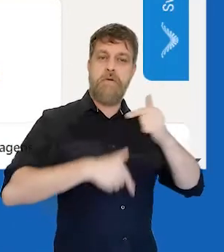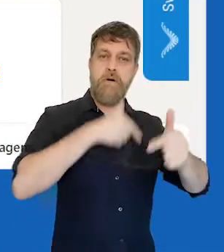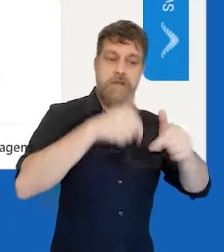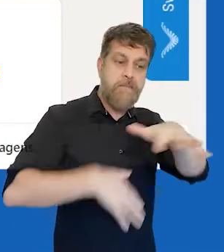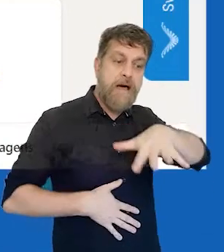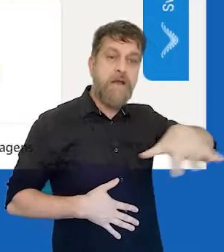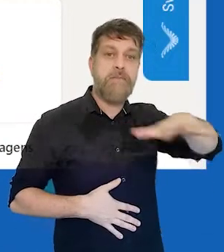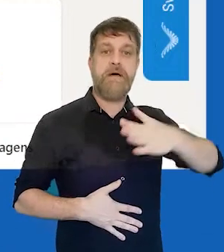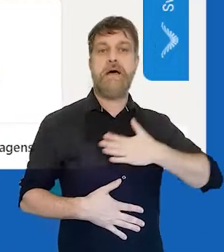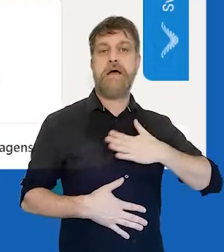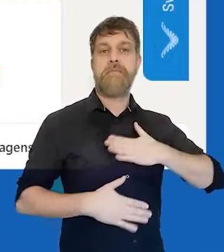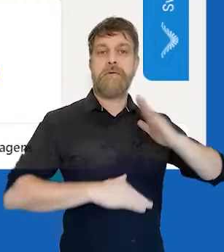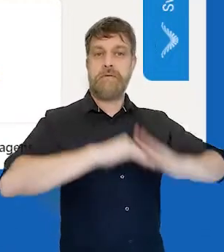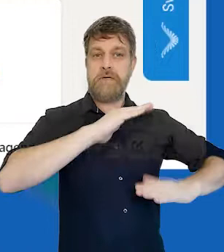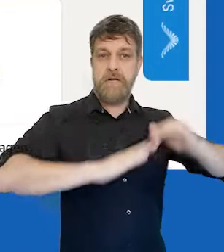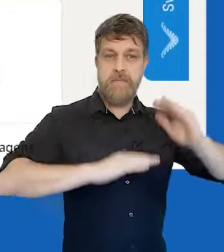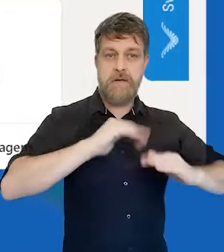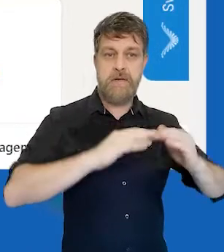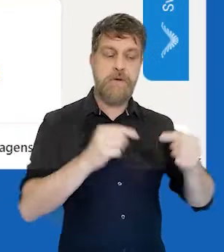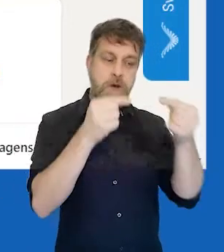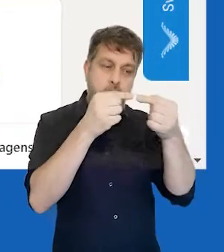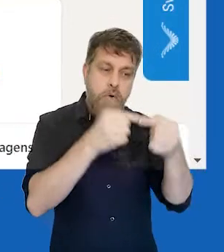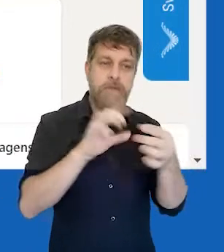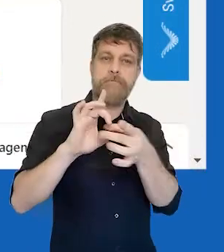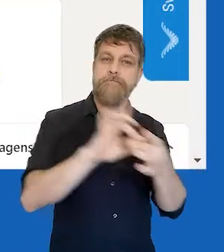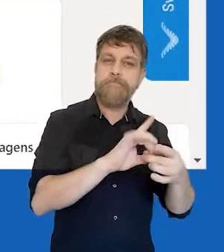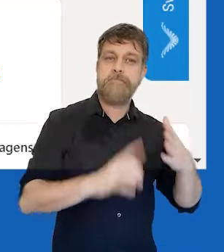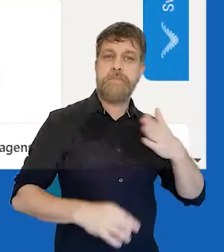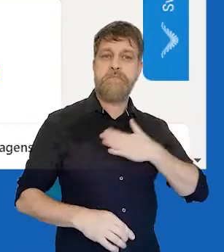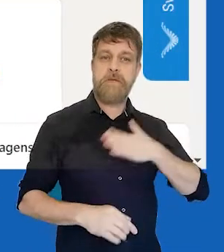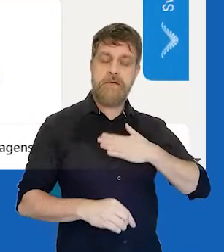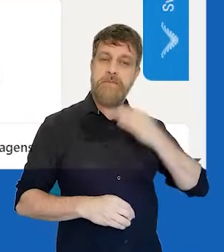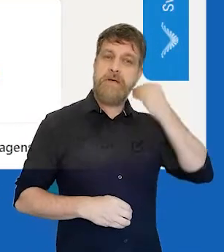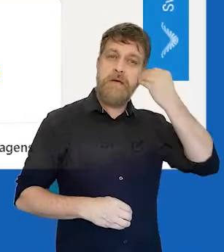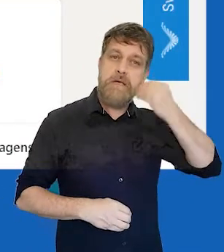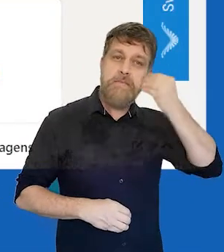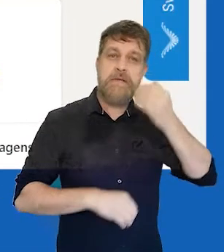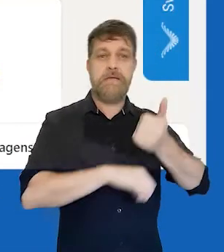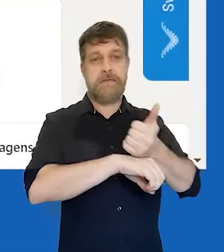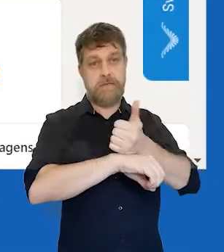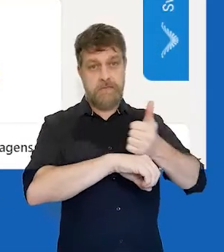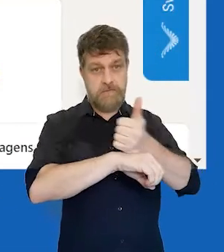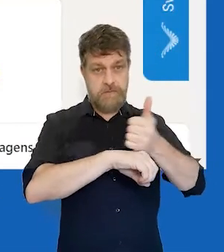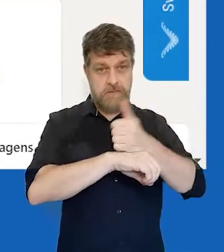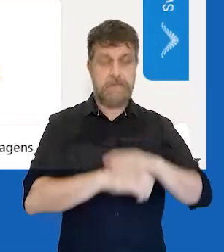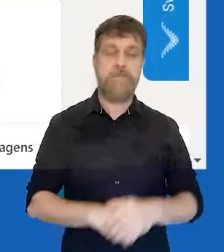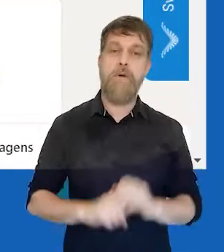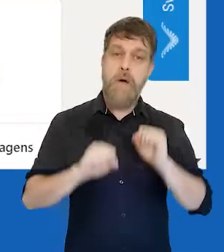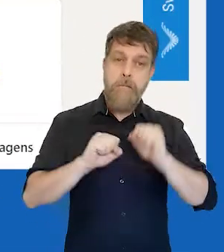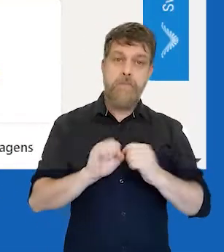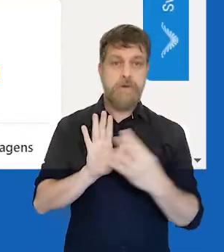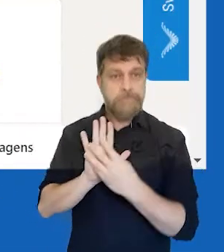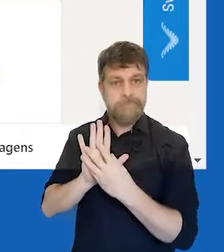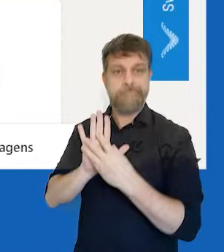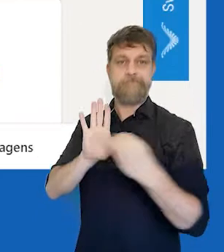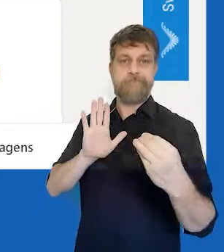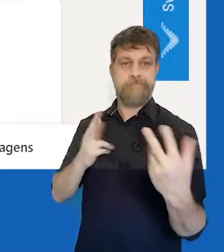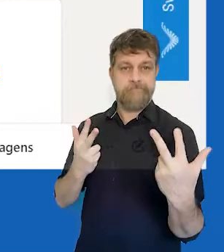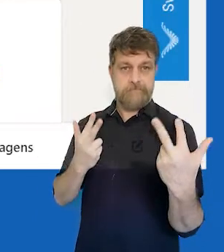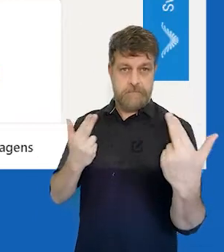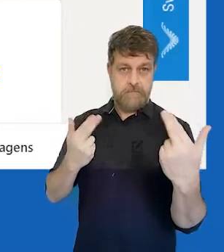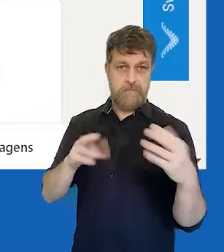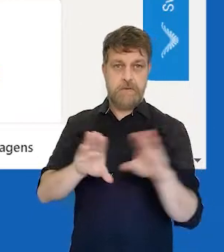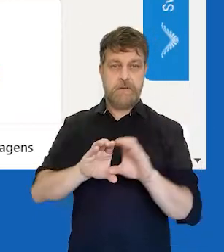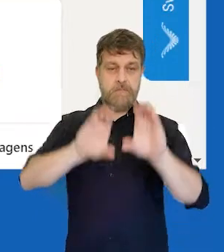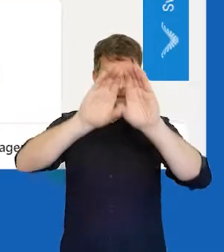onde eu trabalho tu tá super coisa com meu dia a dia no com profissional vocês podem seguir a mesma orientação se pode